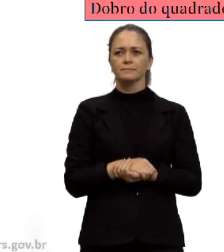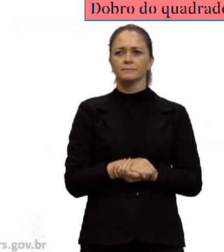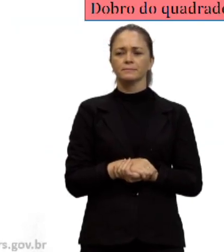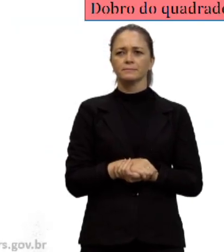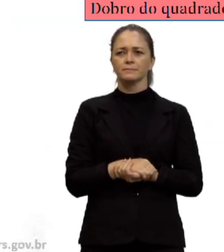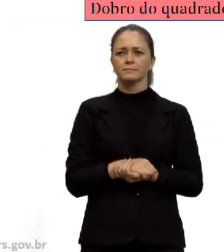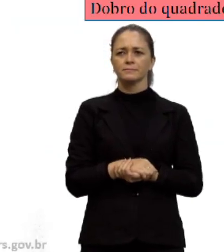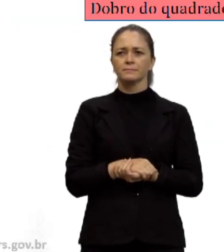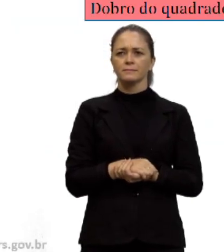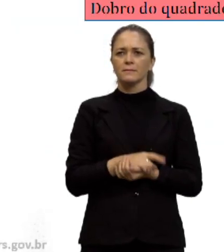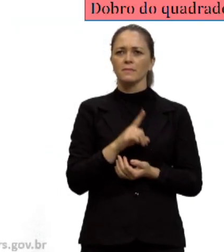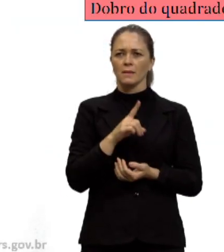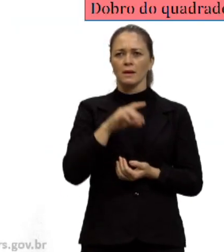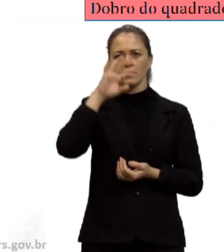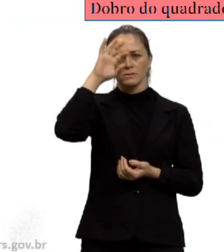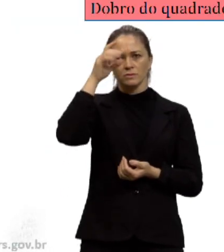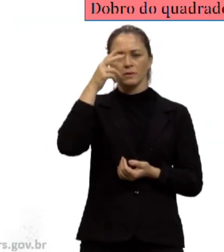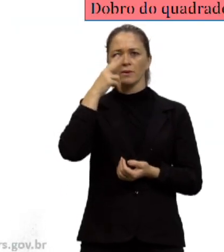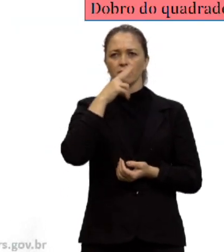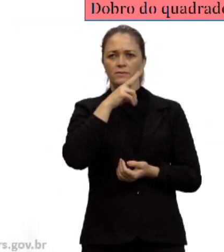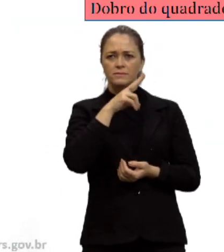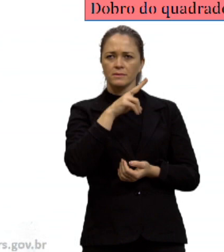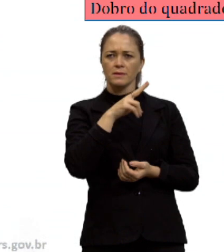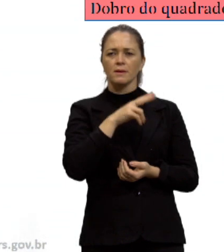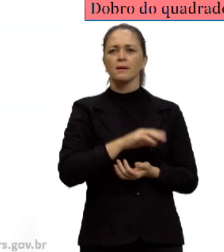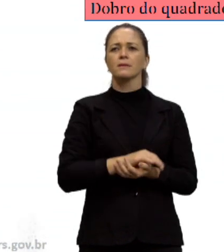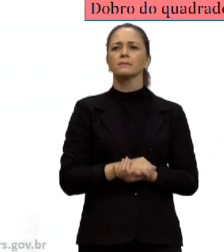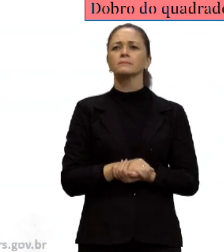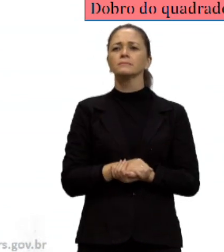A resolução, né, para vocês terem para acompanhar.